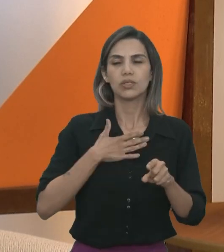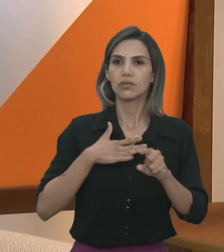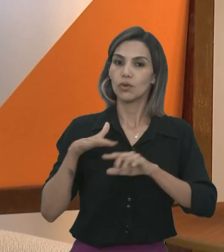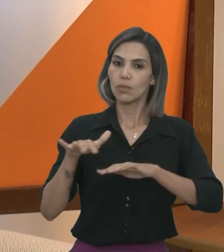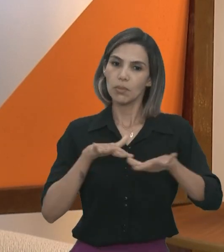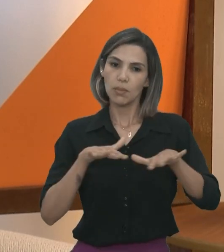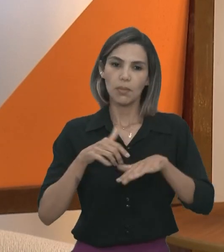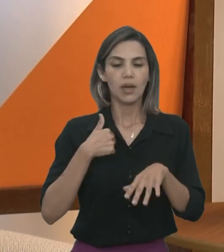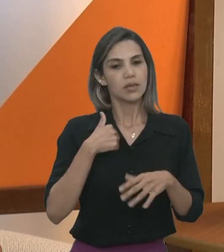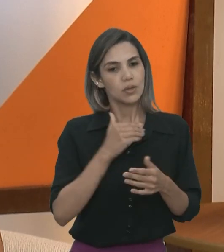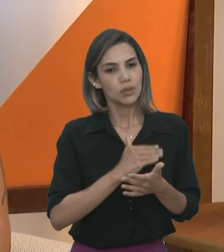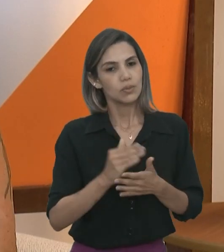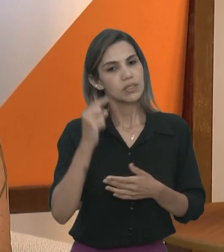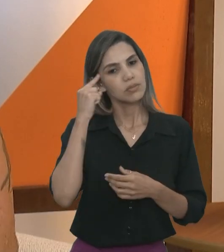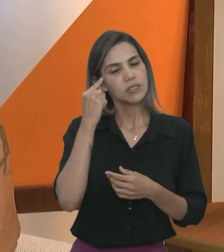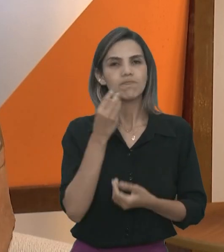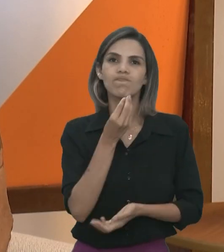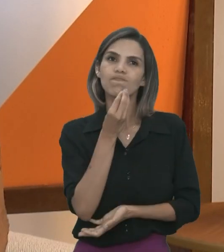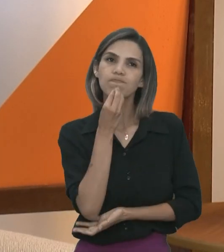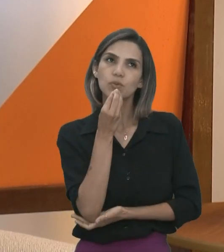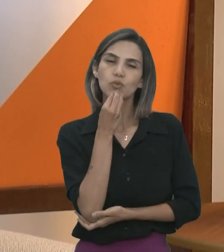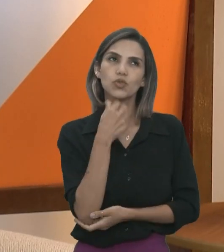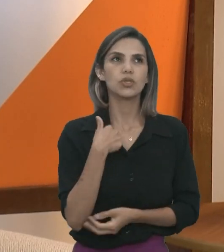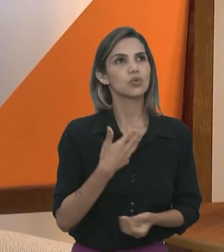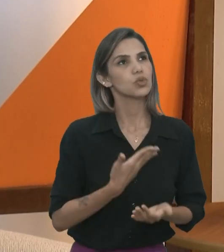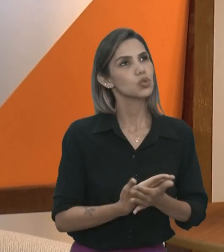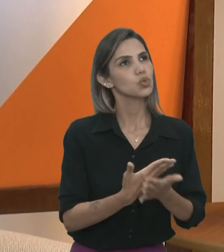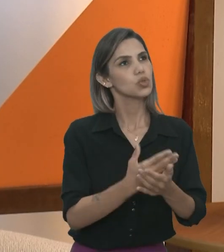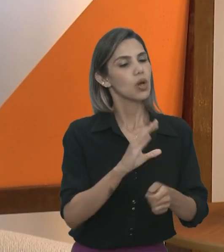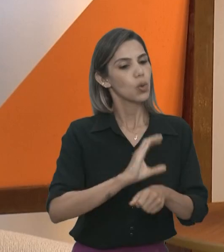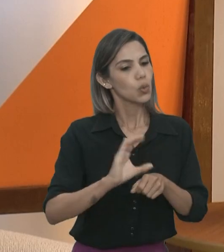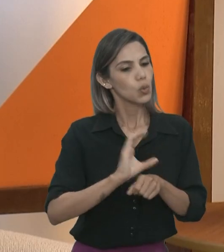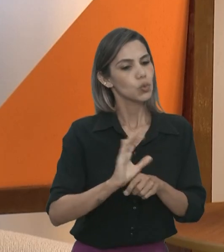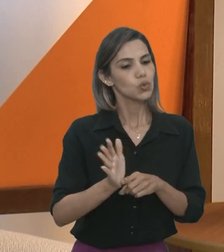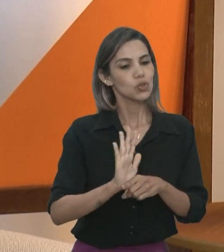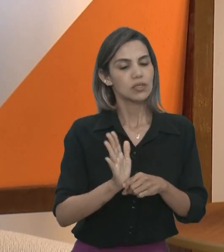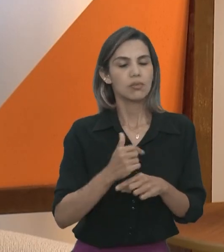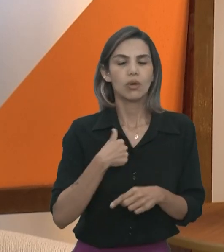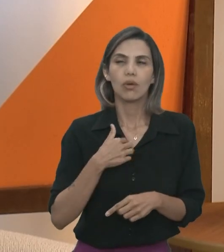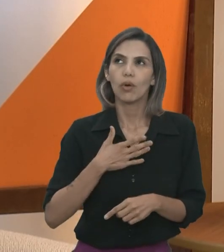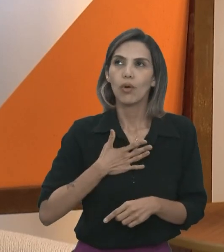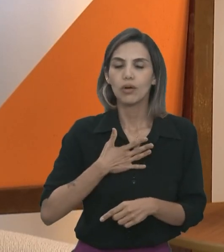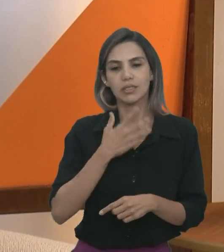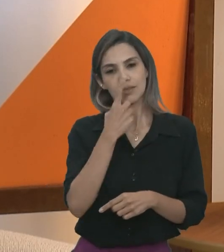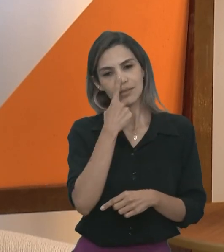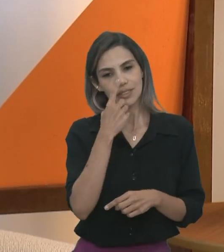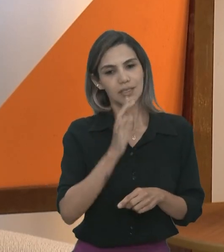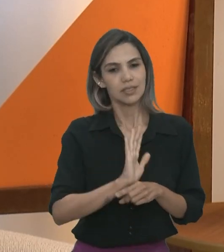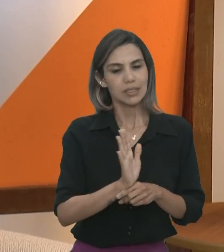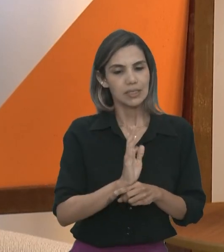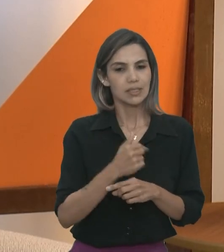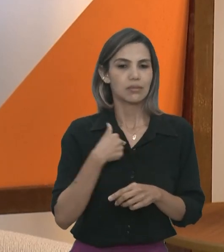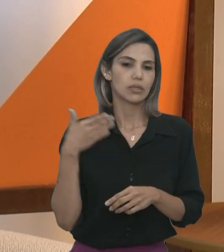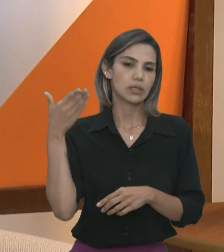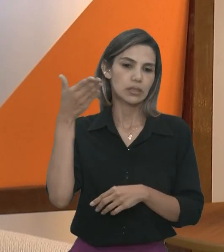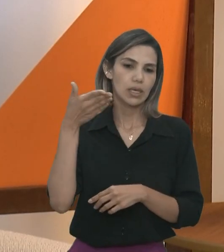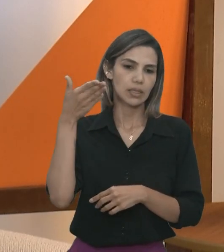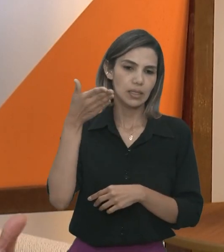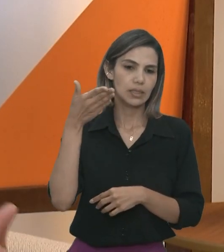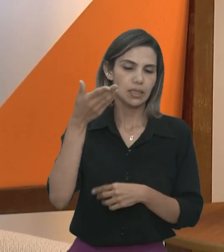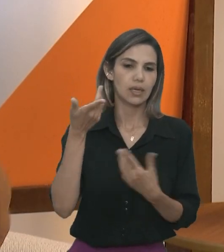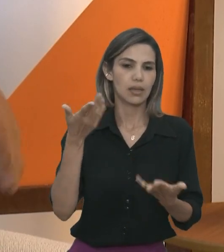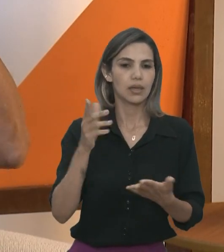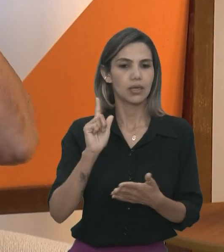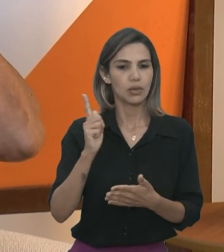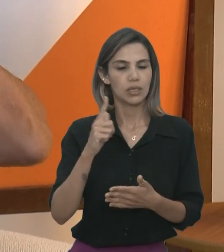eu comecei a pensar, nossa, eu poderia fazer um curso de cinema, né? Eu sempre gostei muito de cinema, eu sempre ia a Goiânia nos cines, eu não